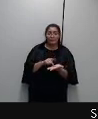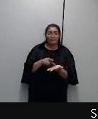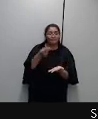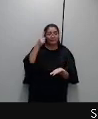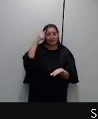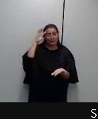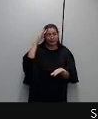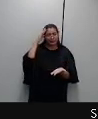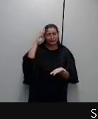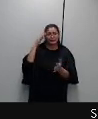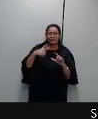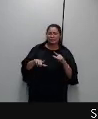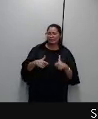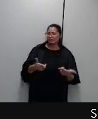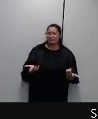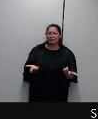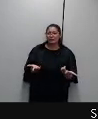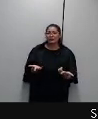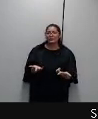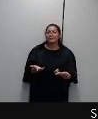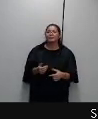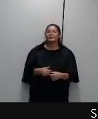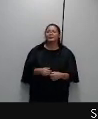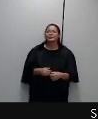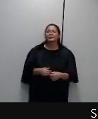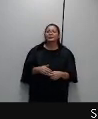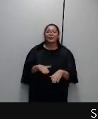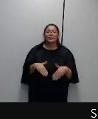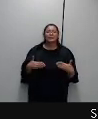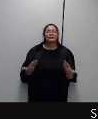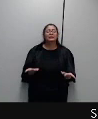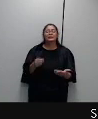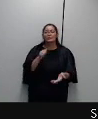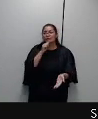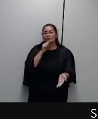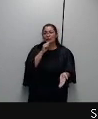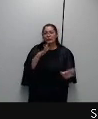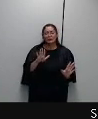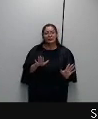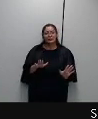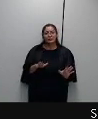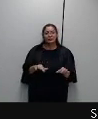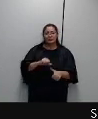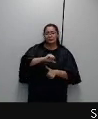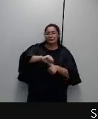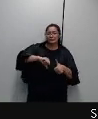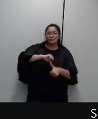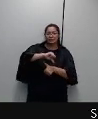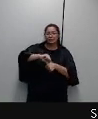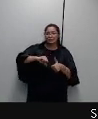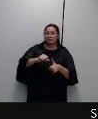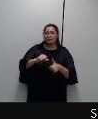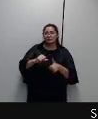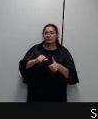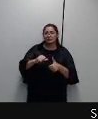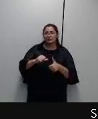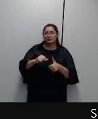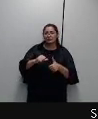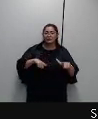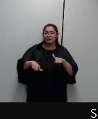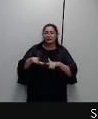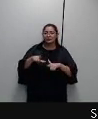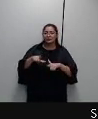conselho da magistratura já tinha decidido e não mas ainda que eu fosse nada impediria que houvesse mudança no curso do exercício da atividade